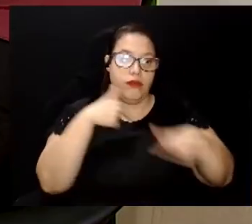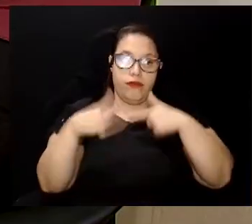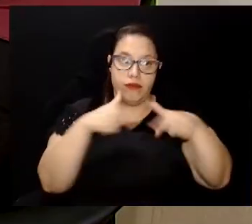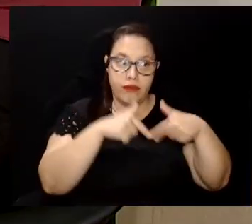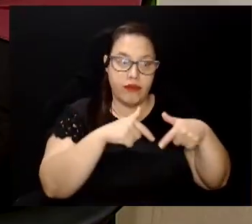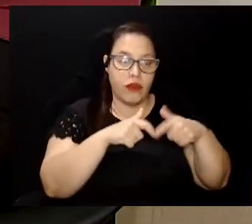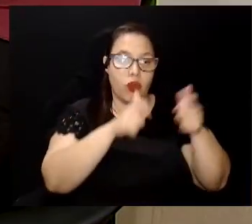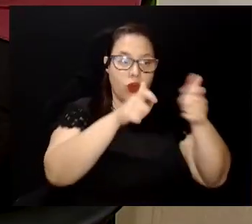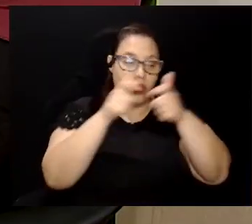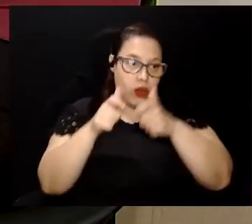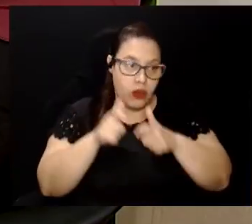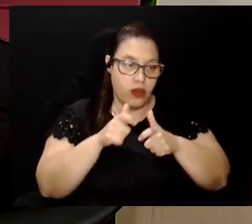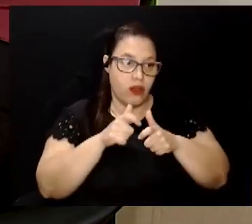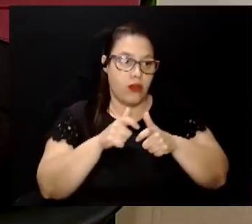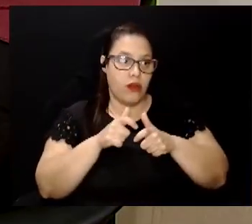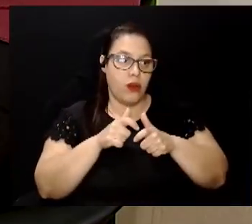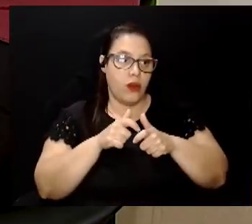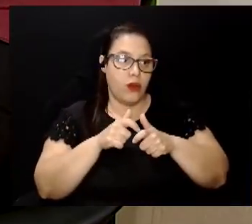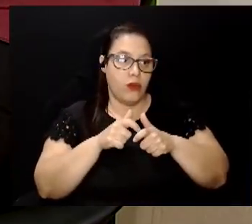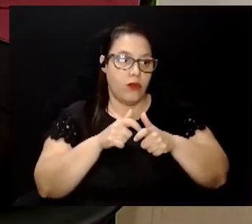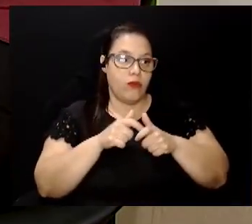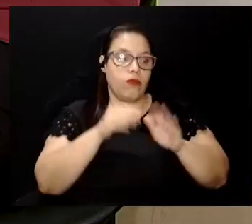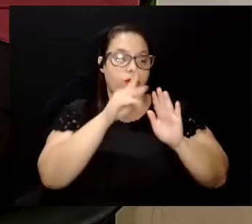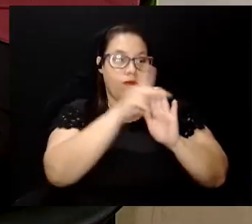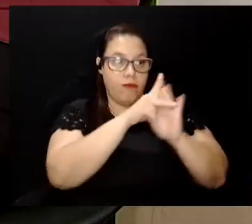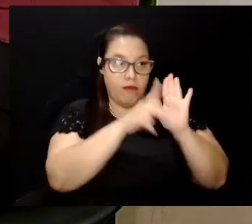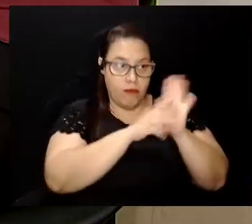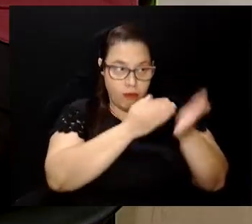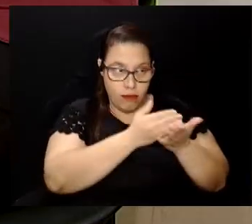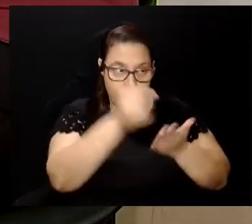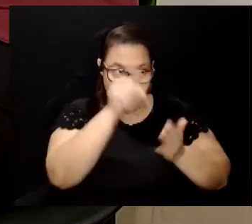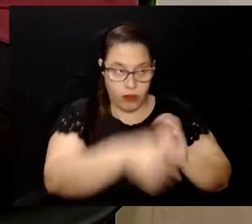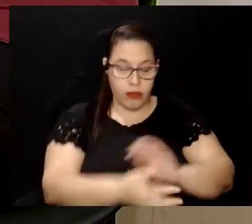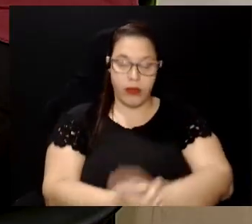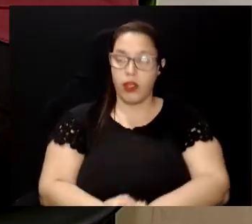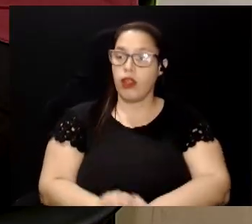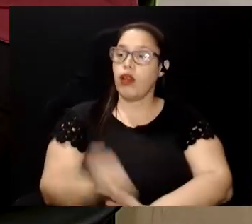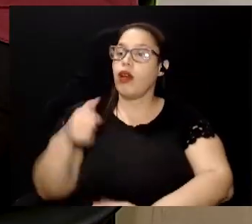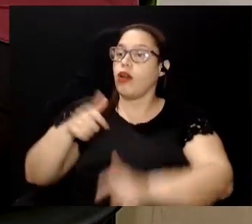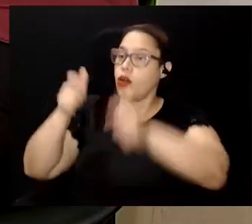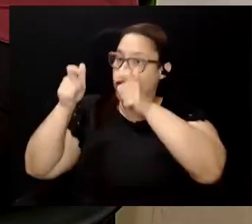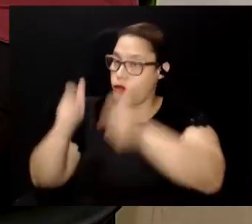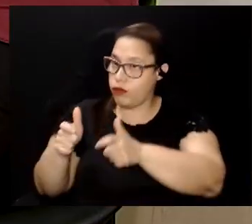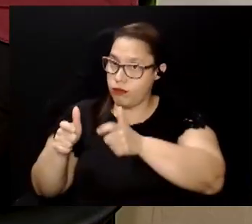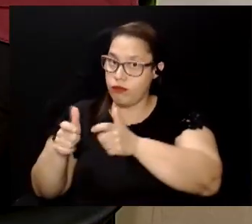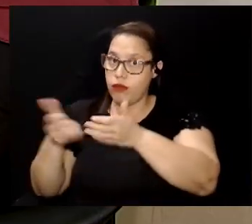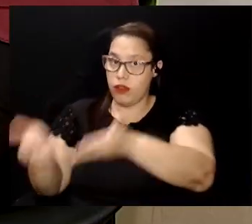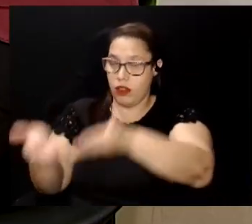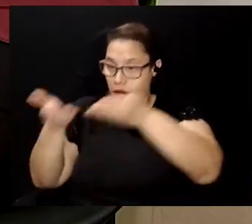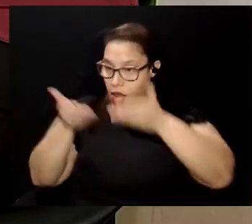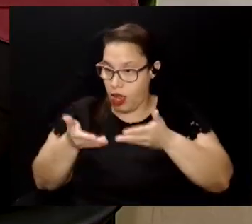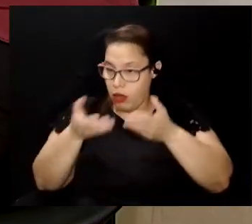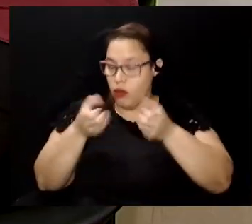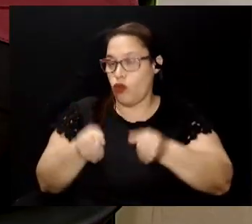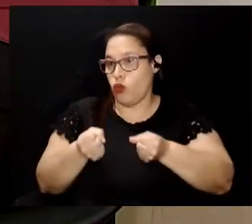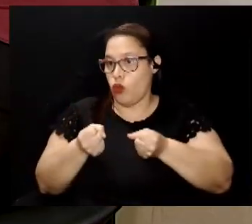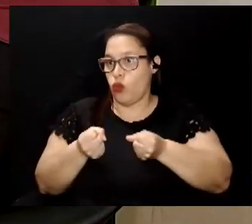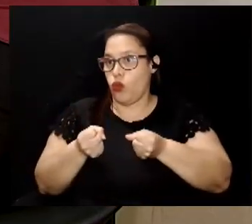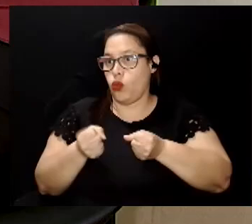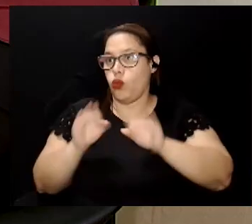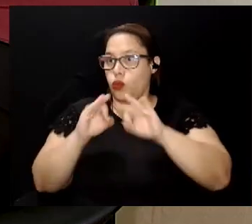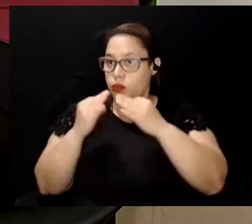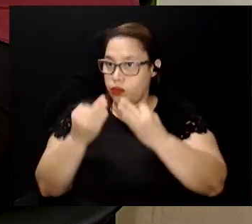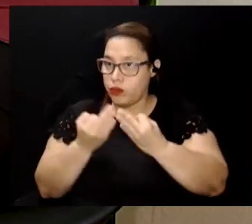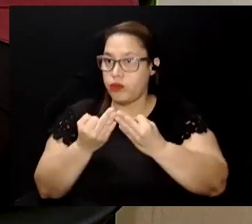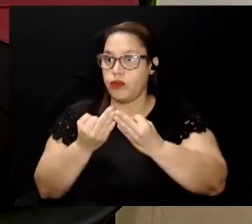desse projeto que iniciou aqui. Então aqui é um espaço que acolhe tanto as famílias como um todo, justamente